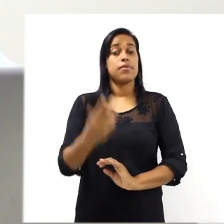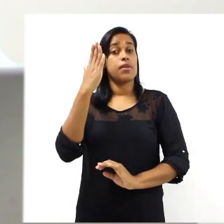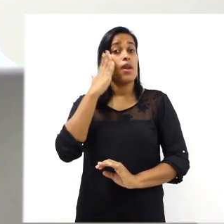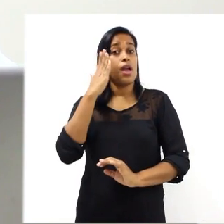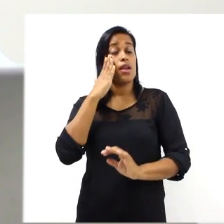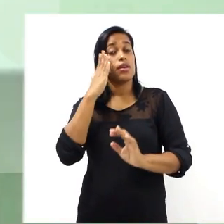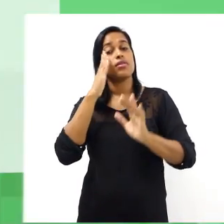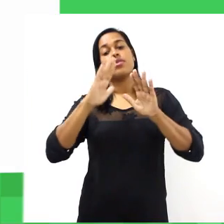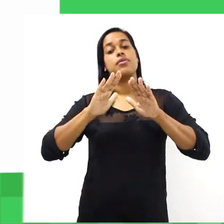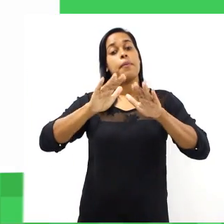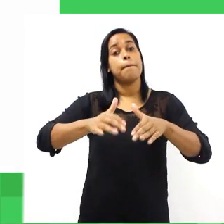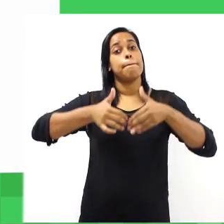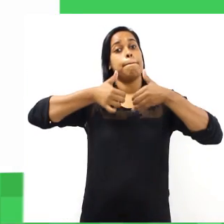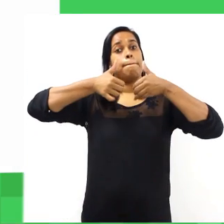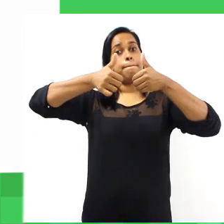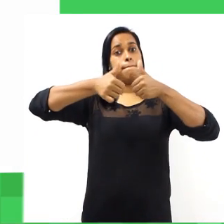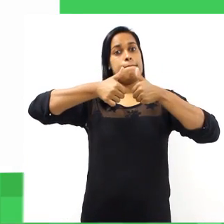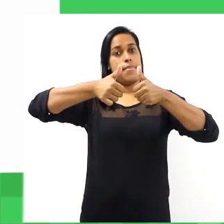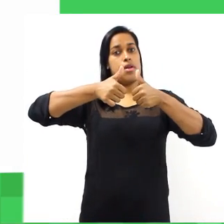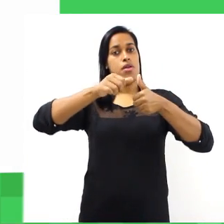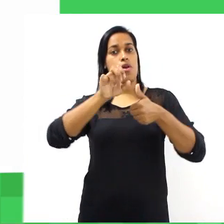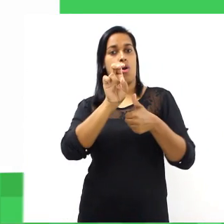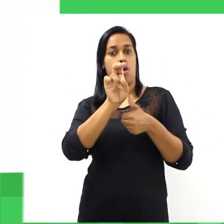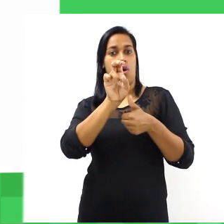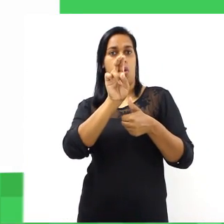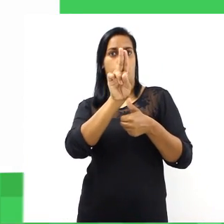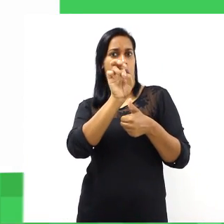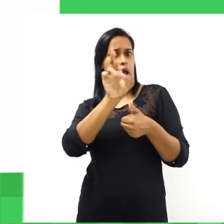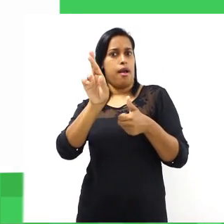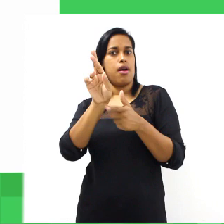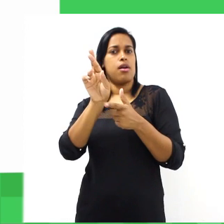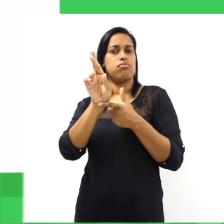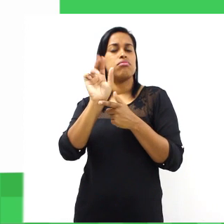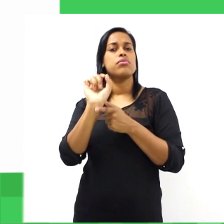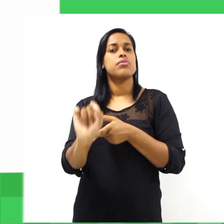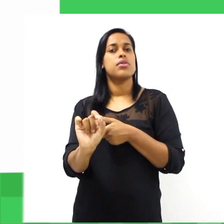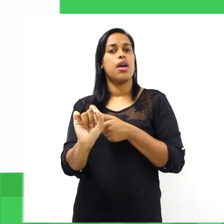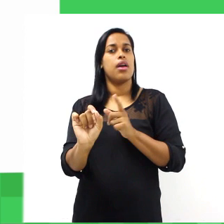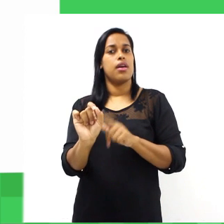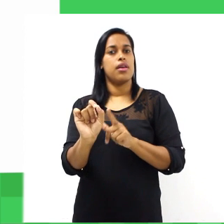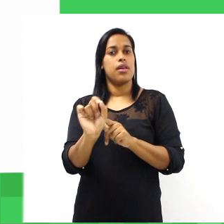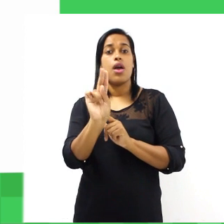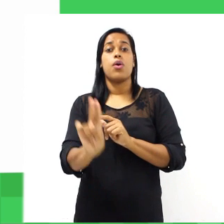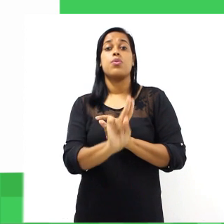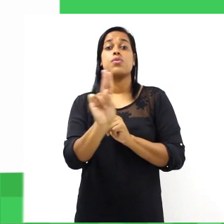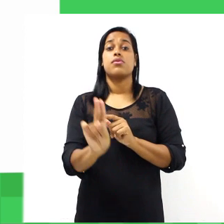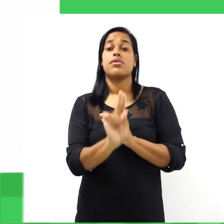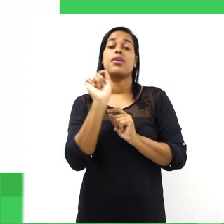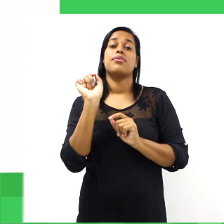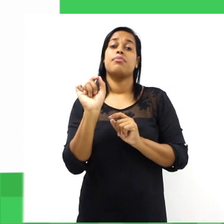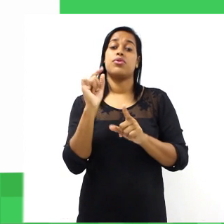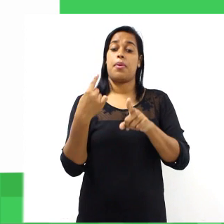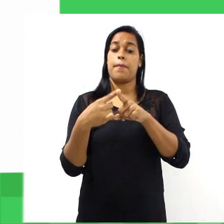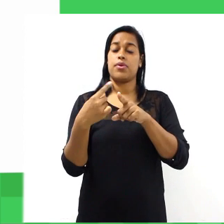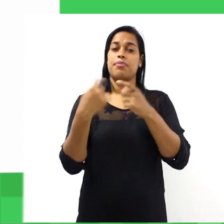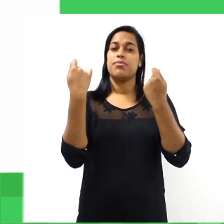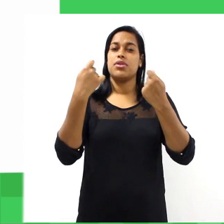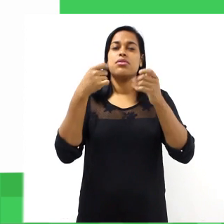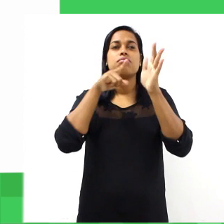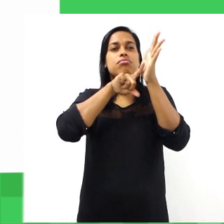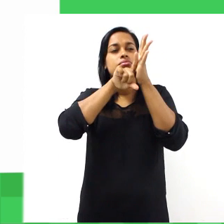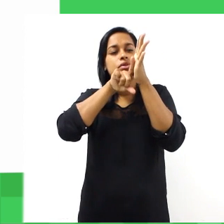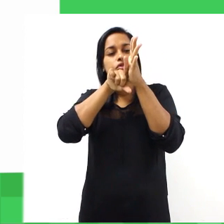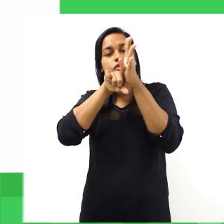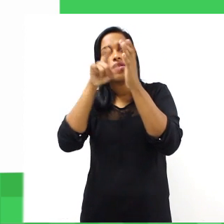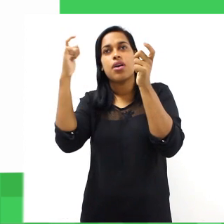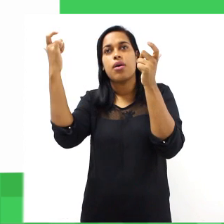Entendendo melhor a cláusula where, ela novamente é utilizada para delimitar a pesquisa que estamos